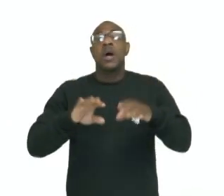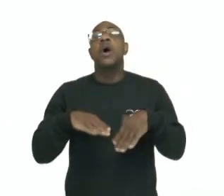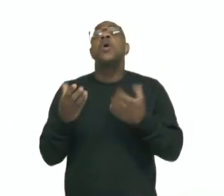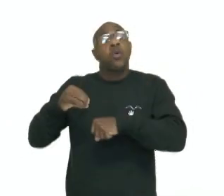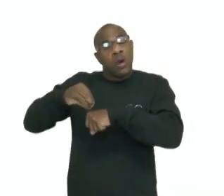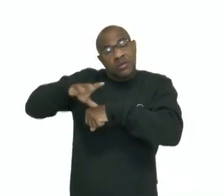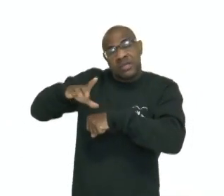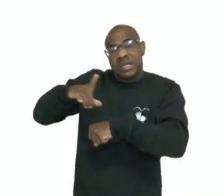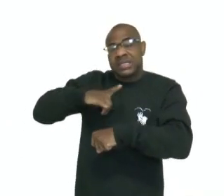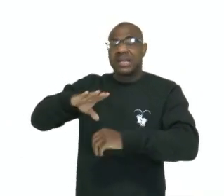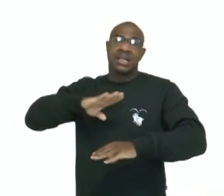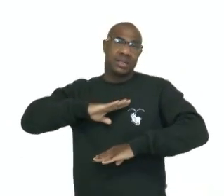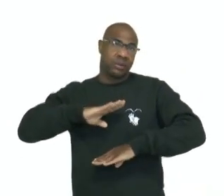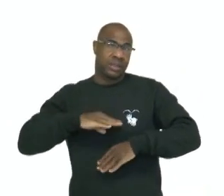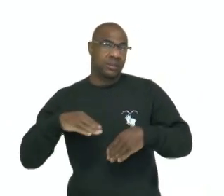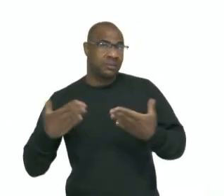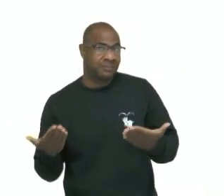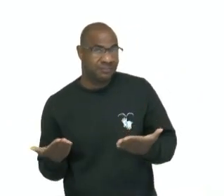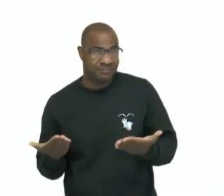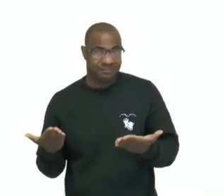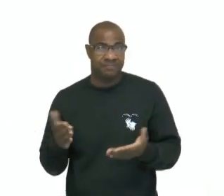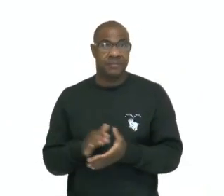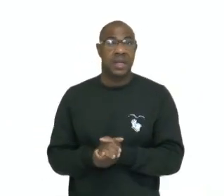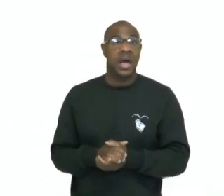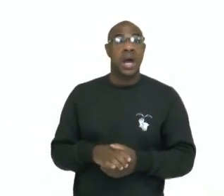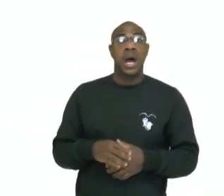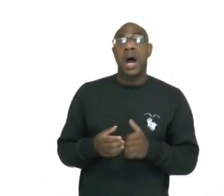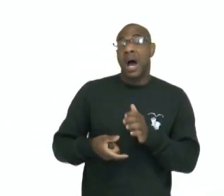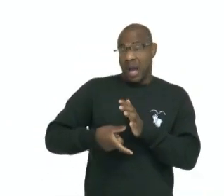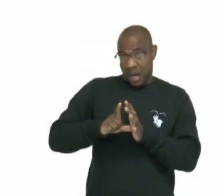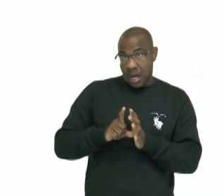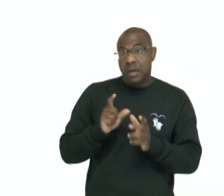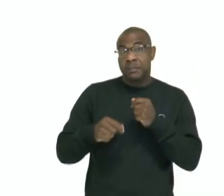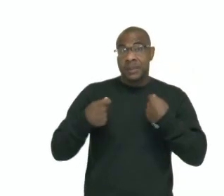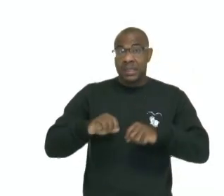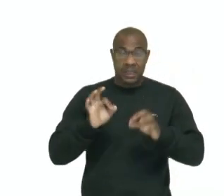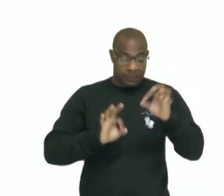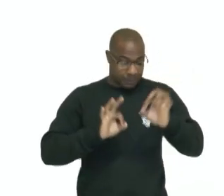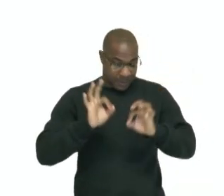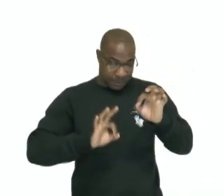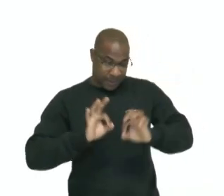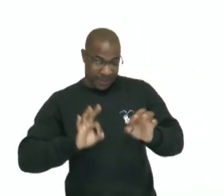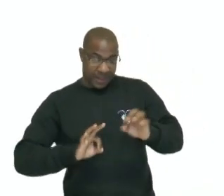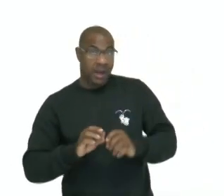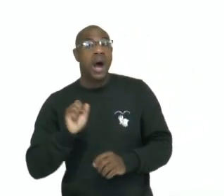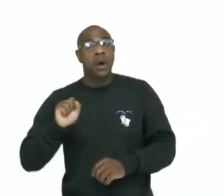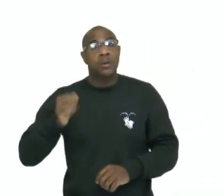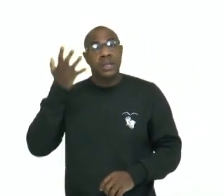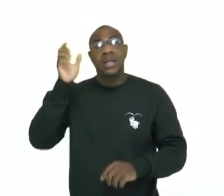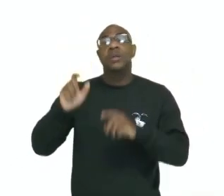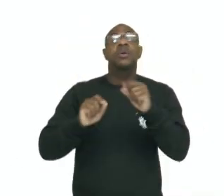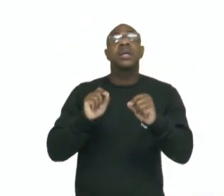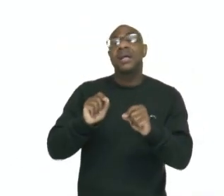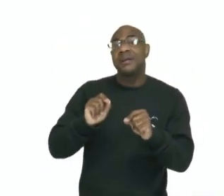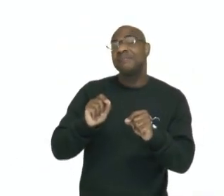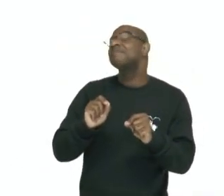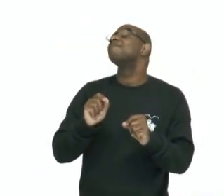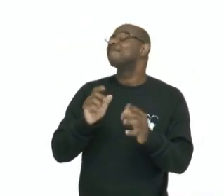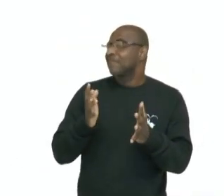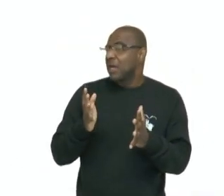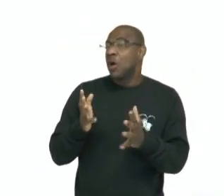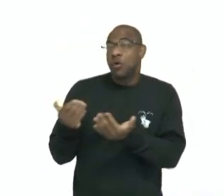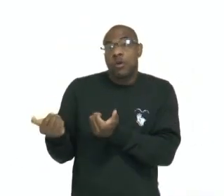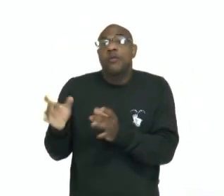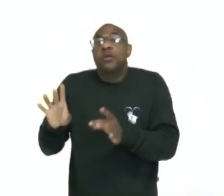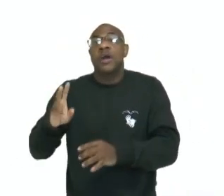nessa situação? A única opção é se preparar. O que acontece muito é que jovens só se preocupam